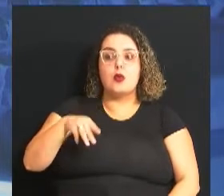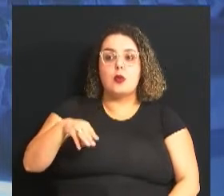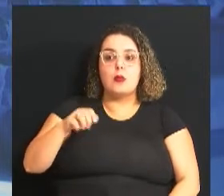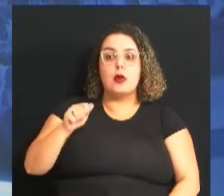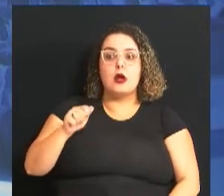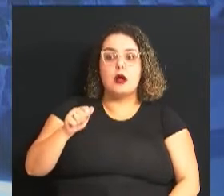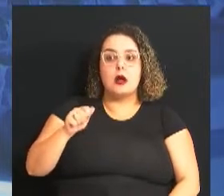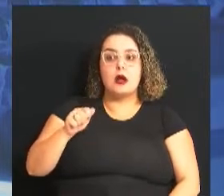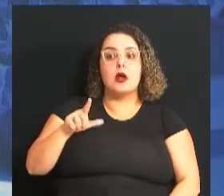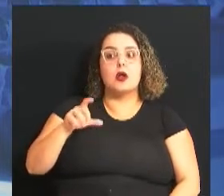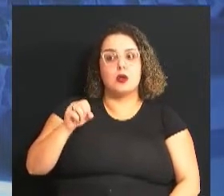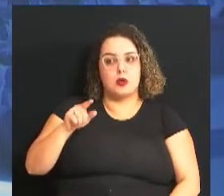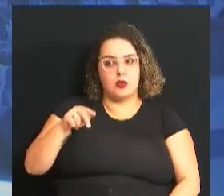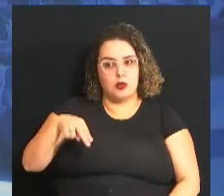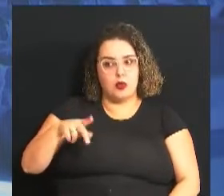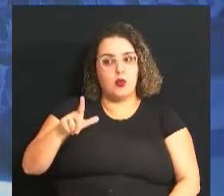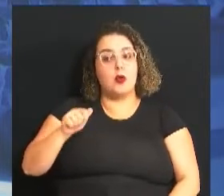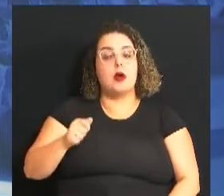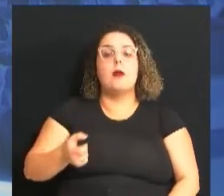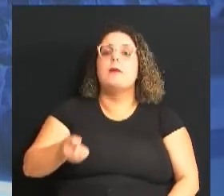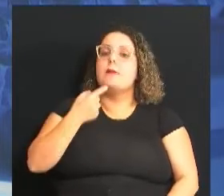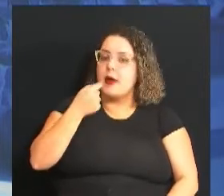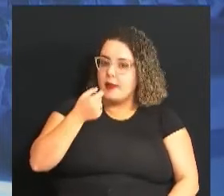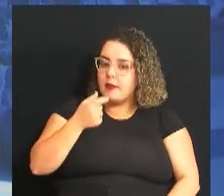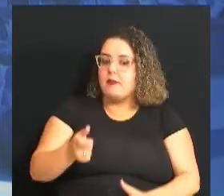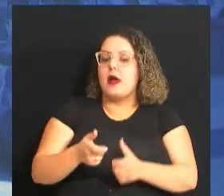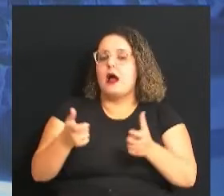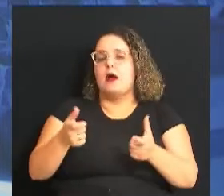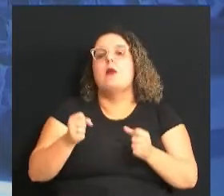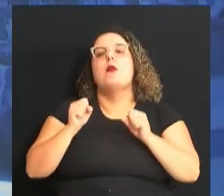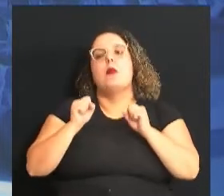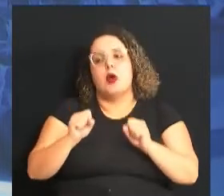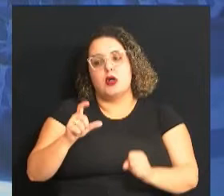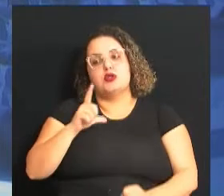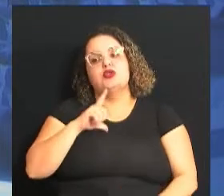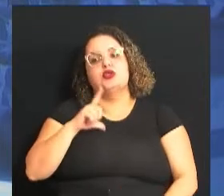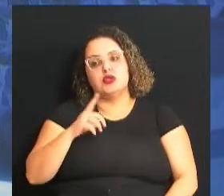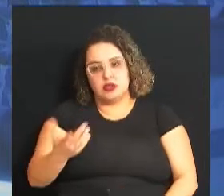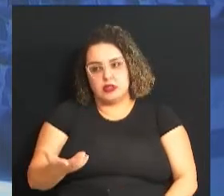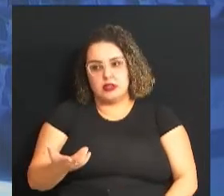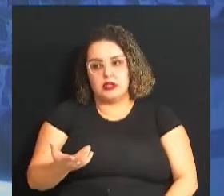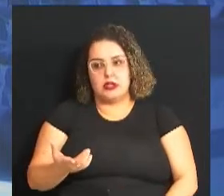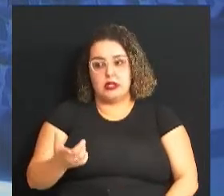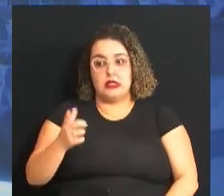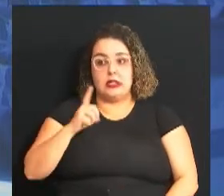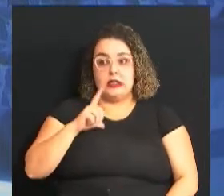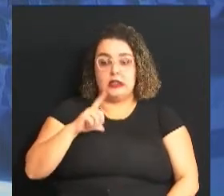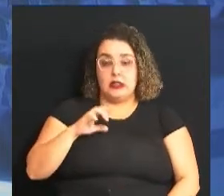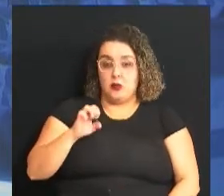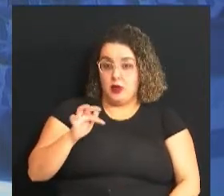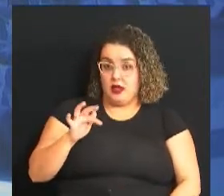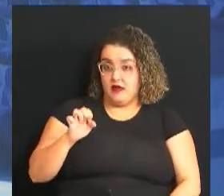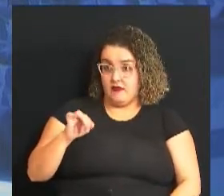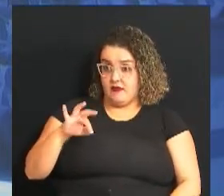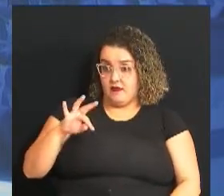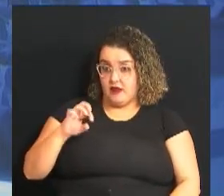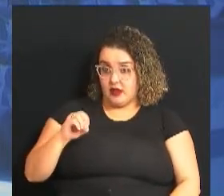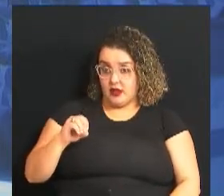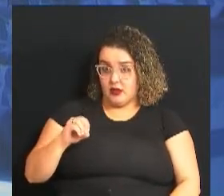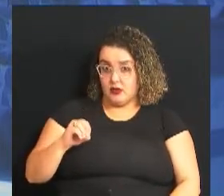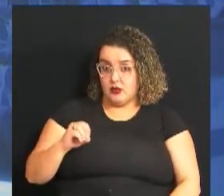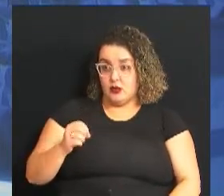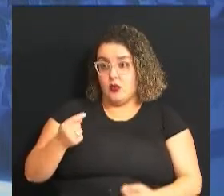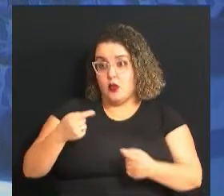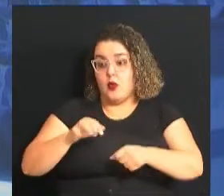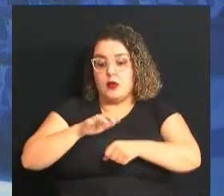Cúrcuma longa em altas doses também pode causar, porque ela tem um efeito anti-inflamatório tão grande,